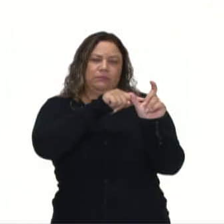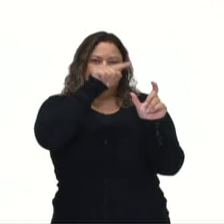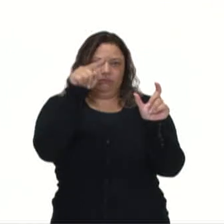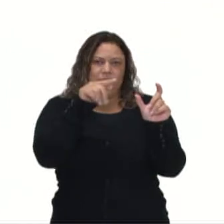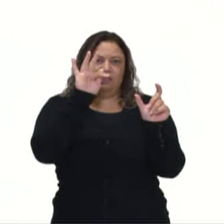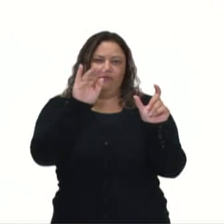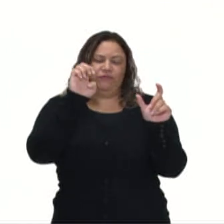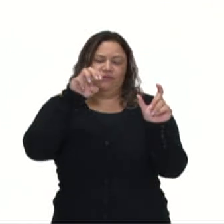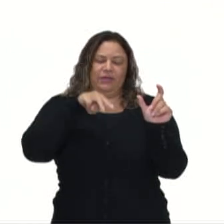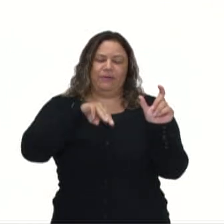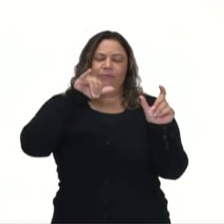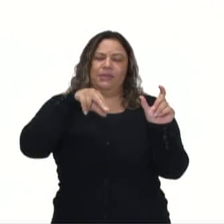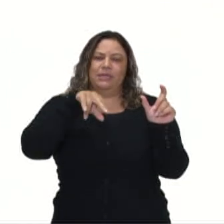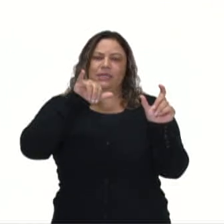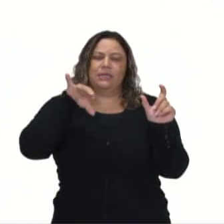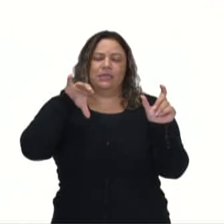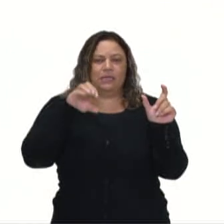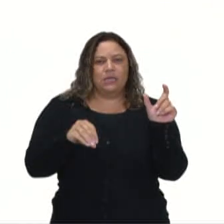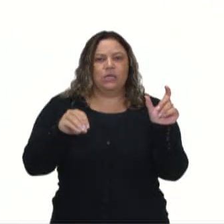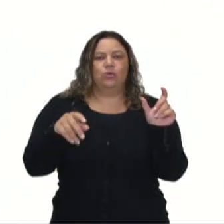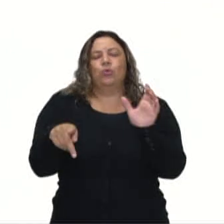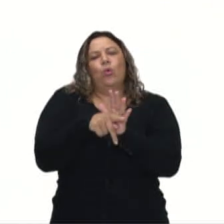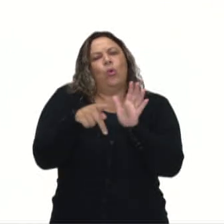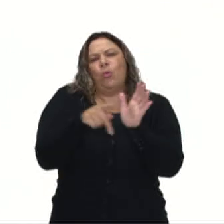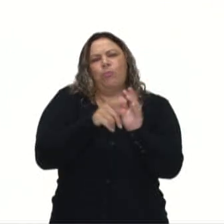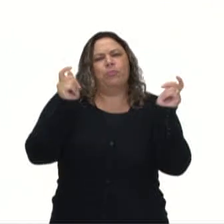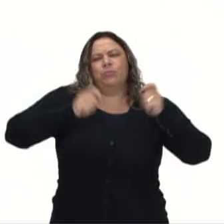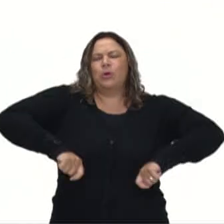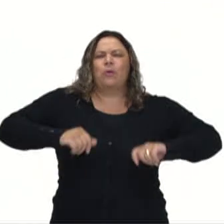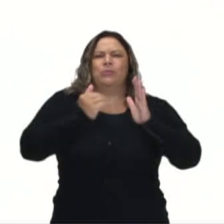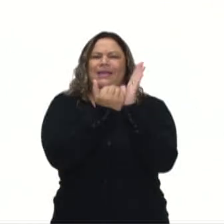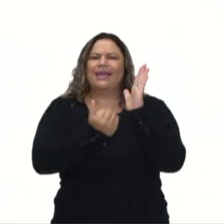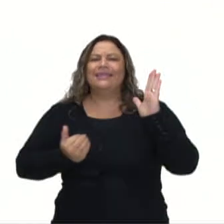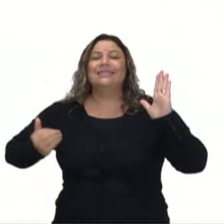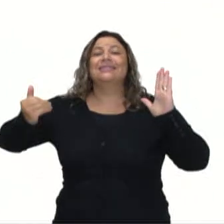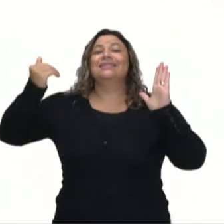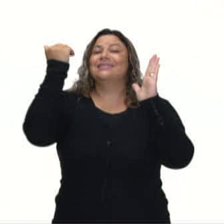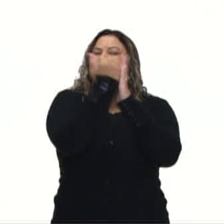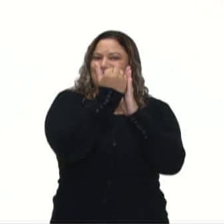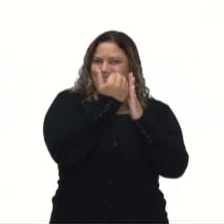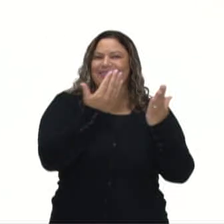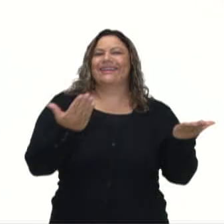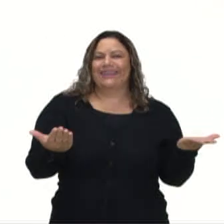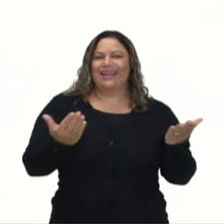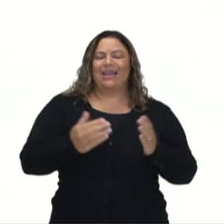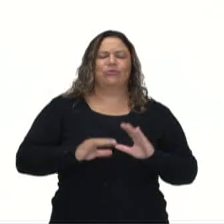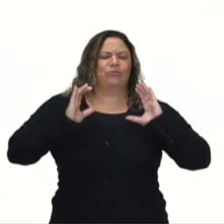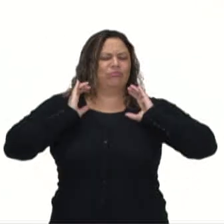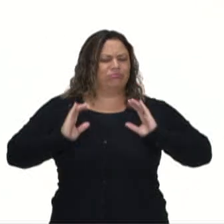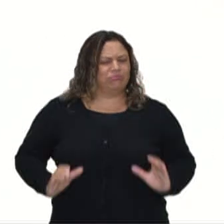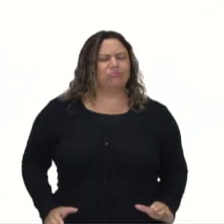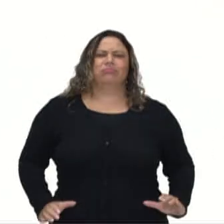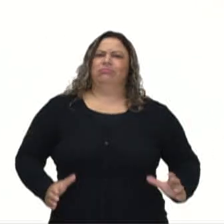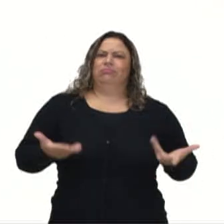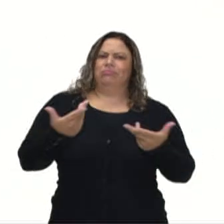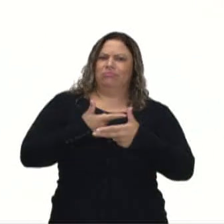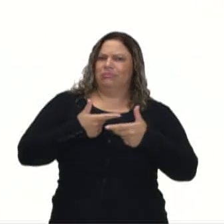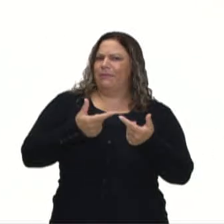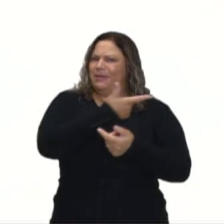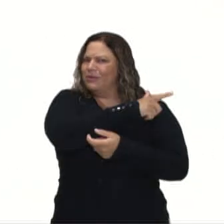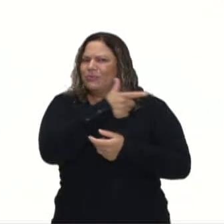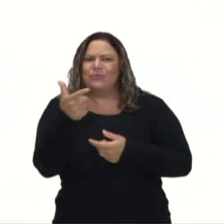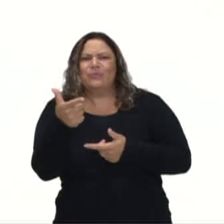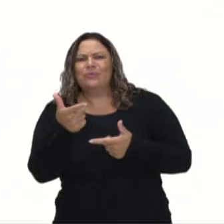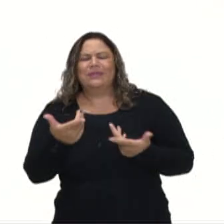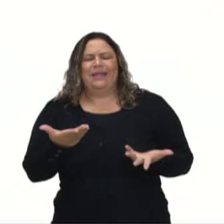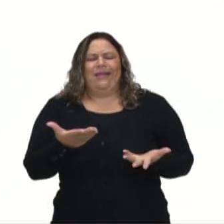A primeira diz, particularidade daquilo que é extravagante, comportamento desprovido de bom senso, ação